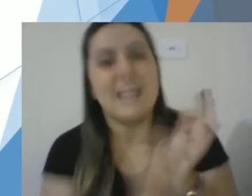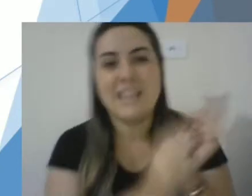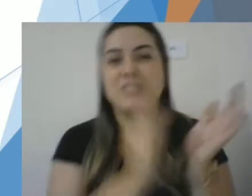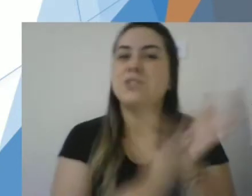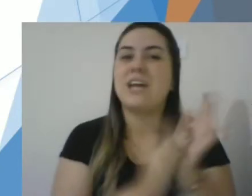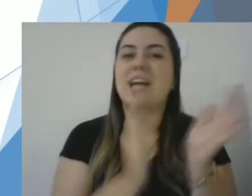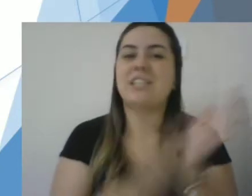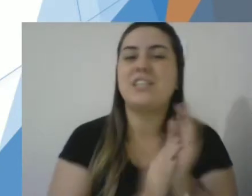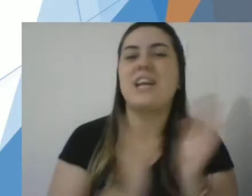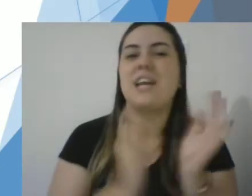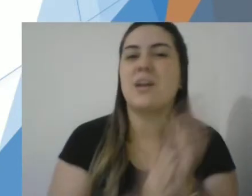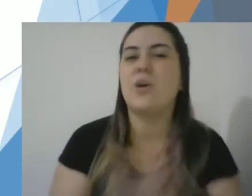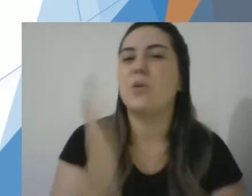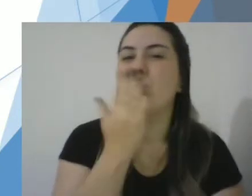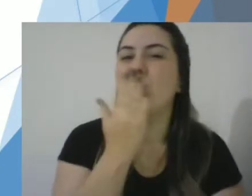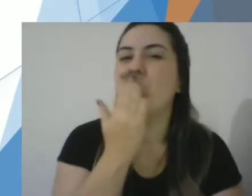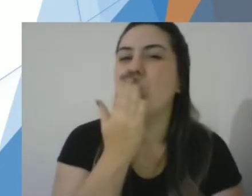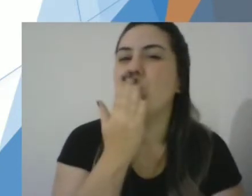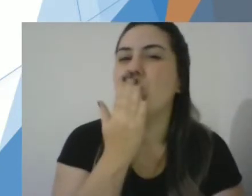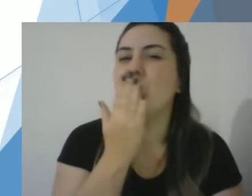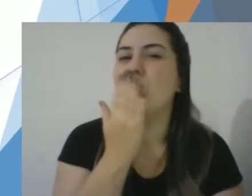I, índio já chegou.